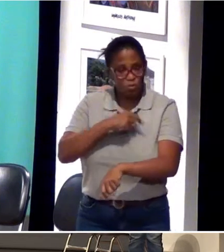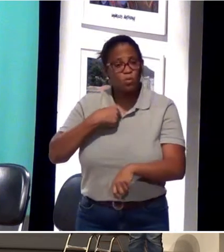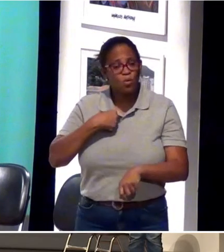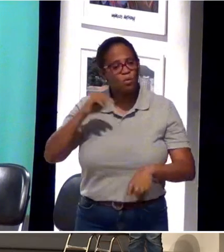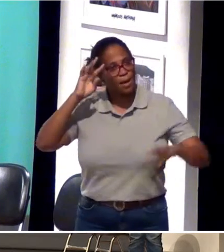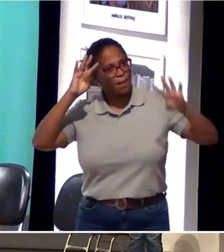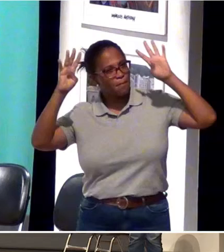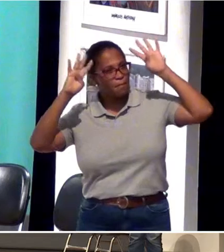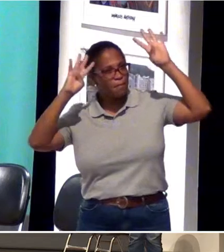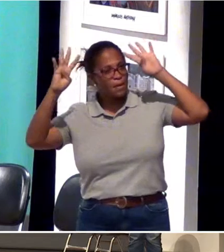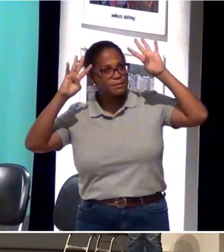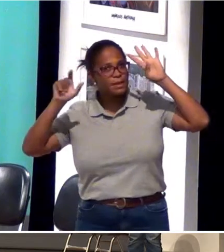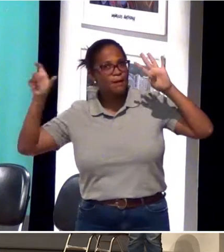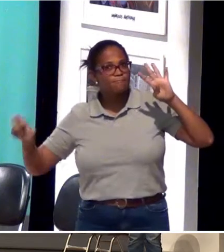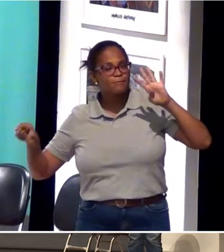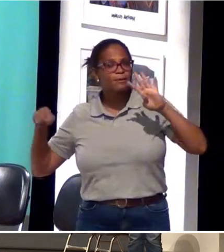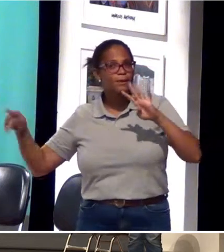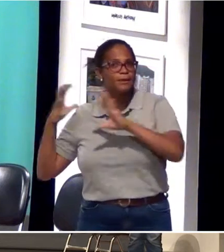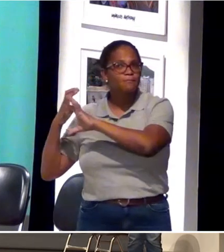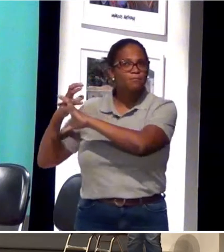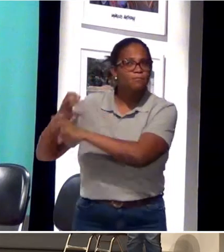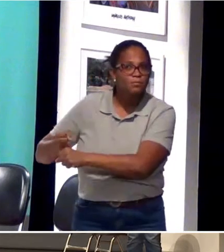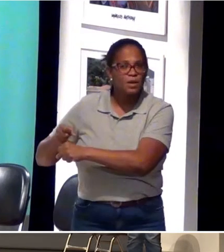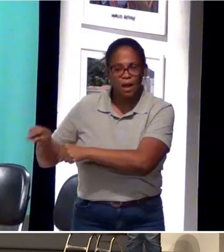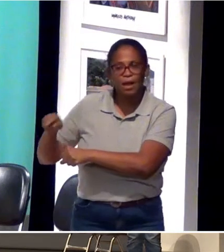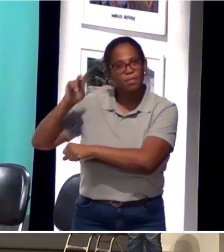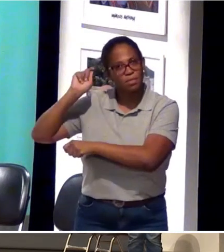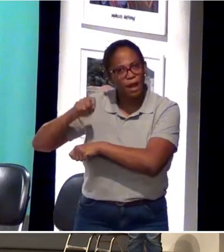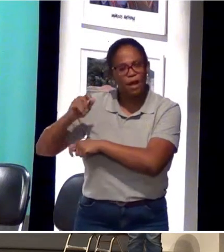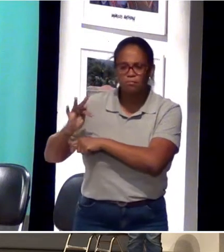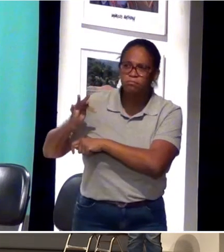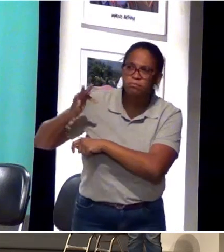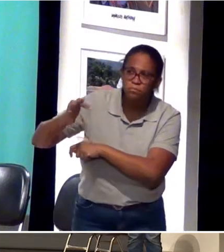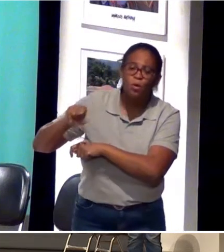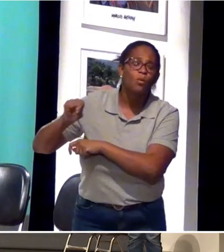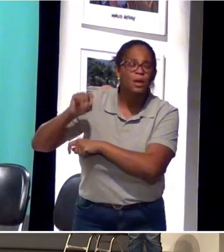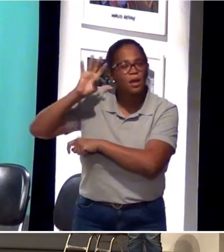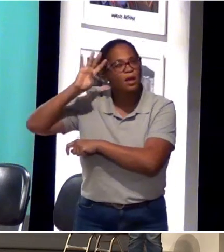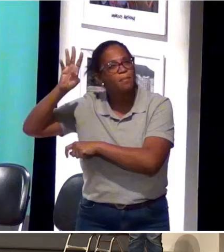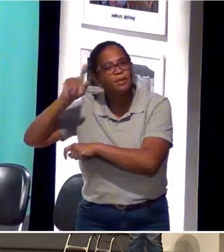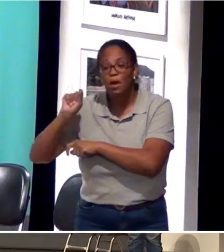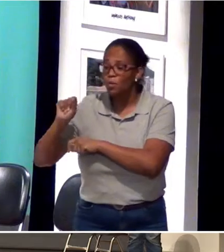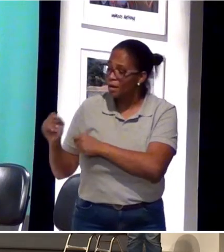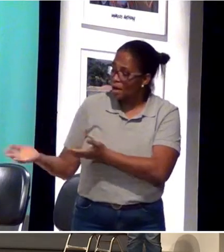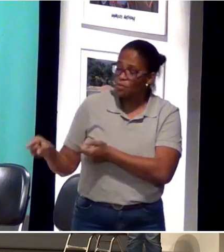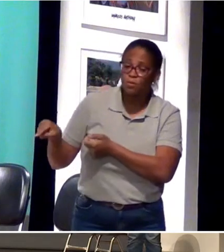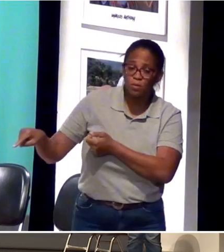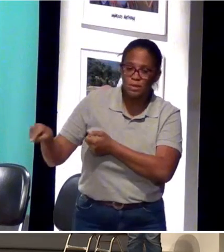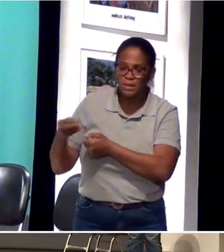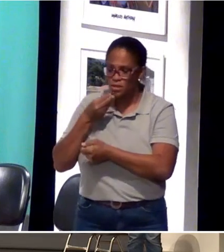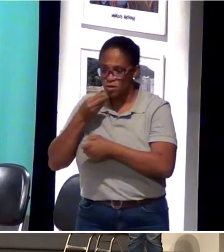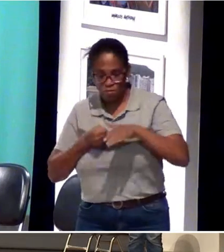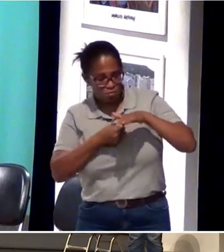de repensar essa trajetória e repensar as possibilidades do que é o adolescente